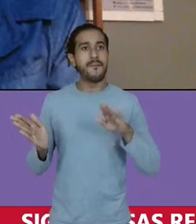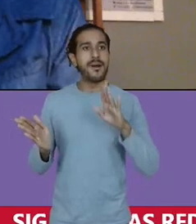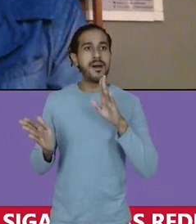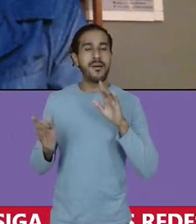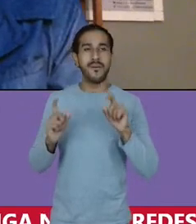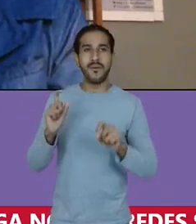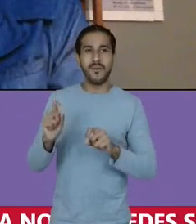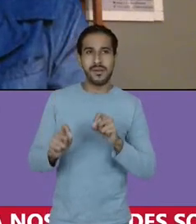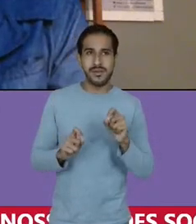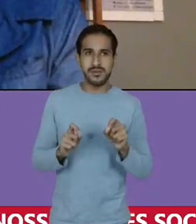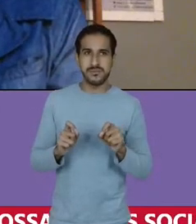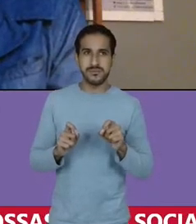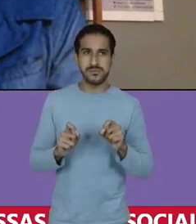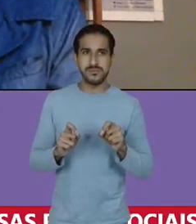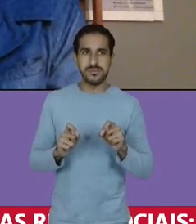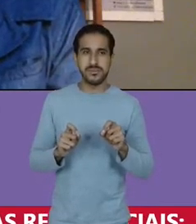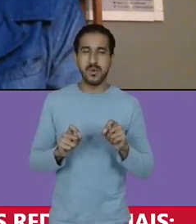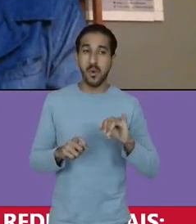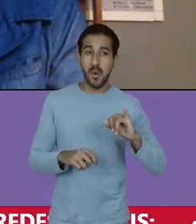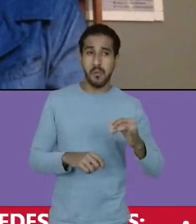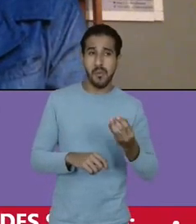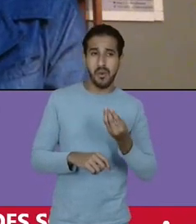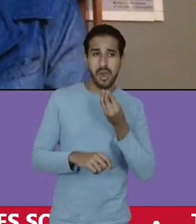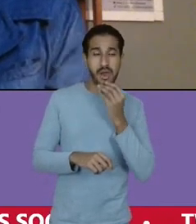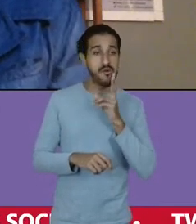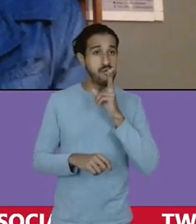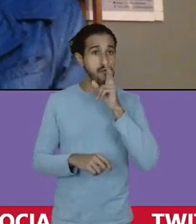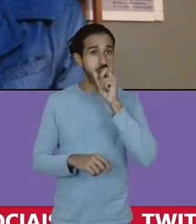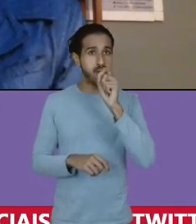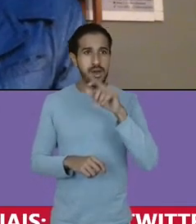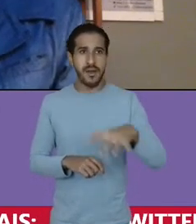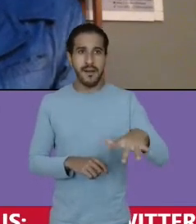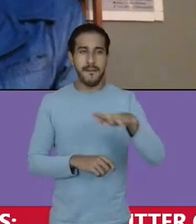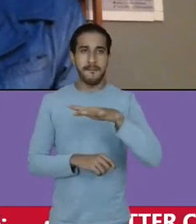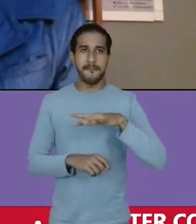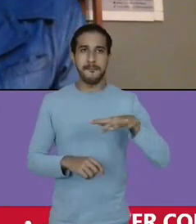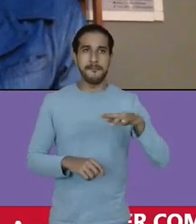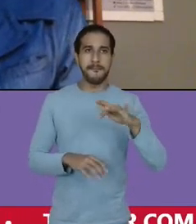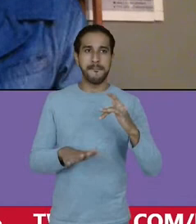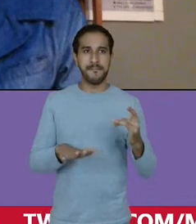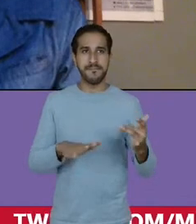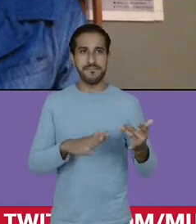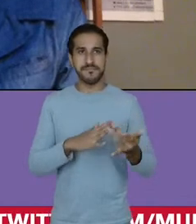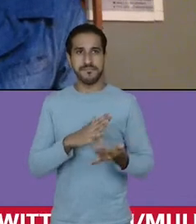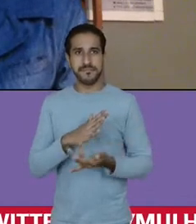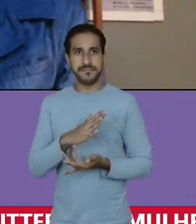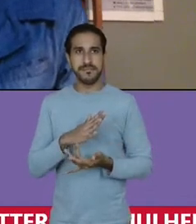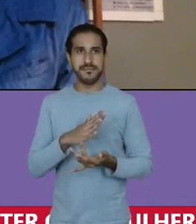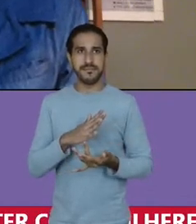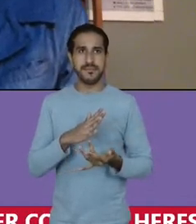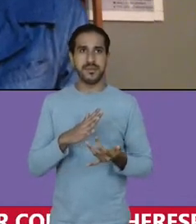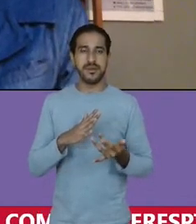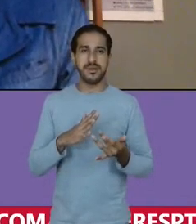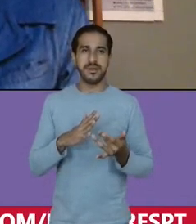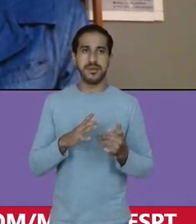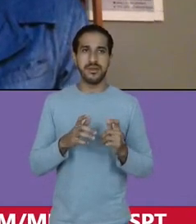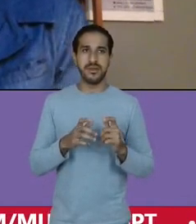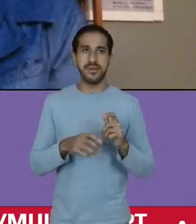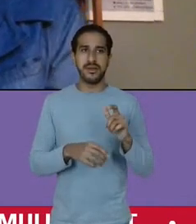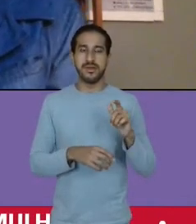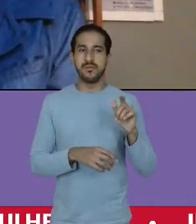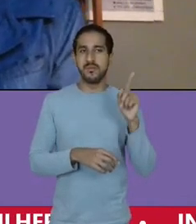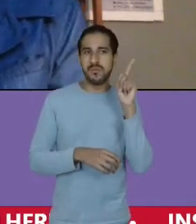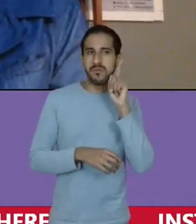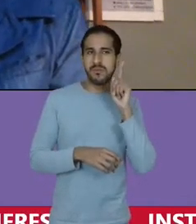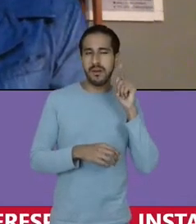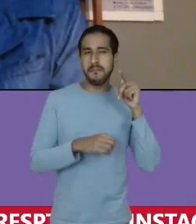uma janela muito forte, que é nas plataformas, interna, a maioria delas